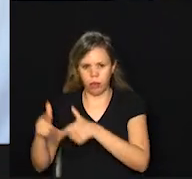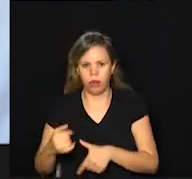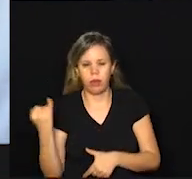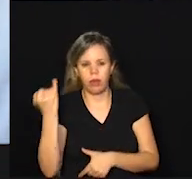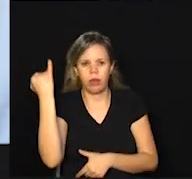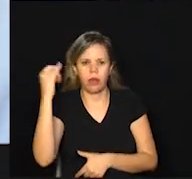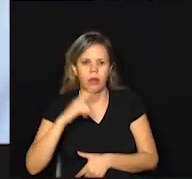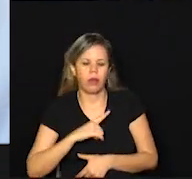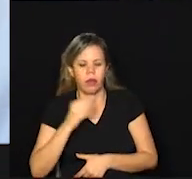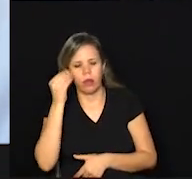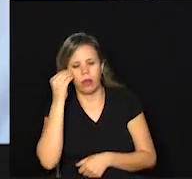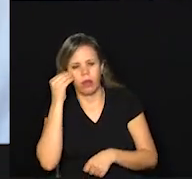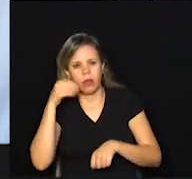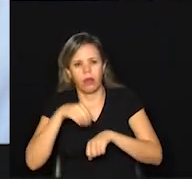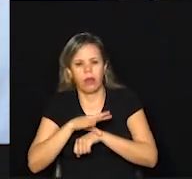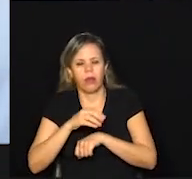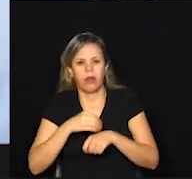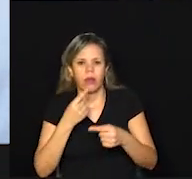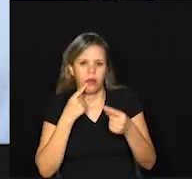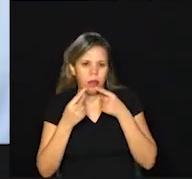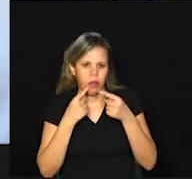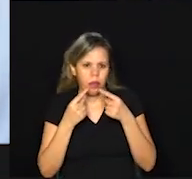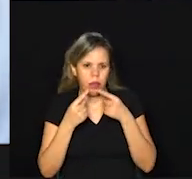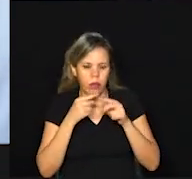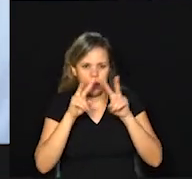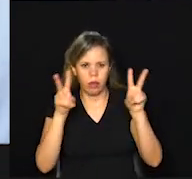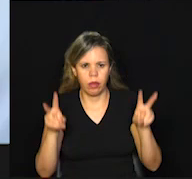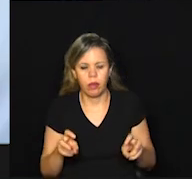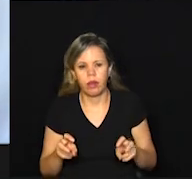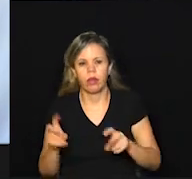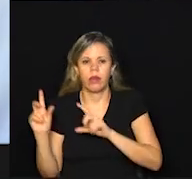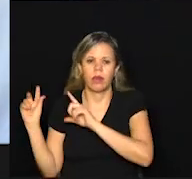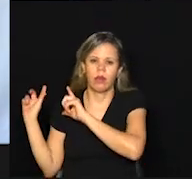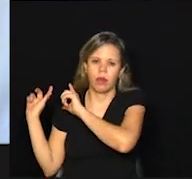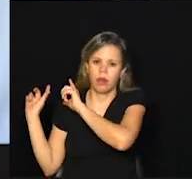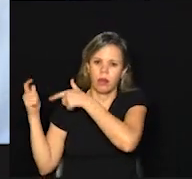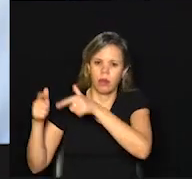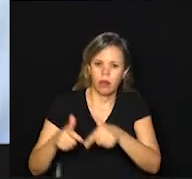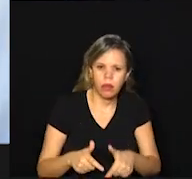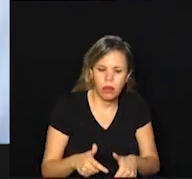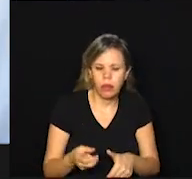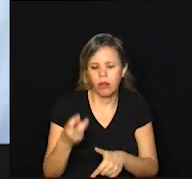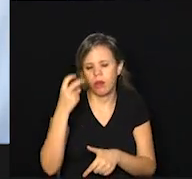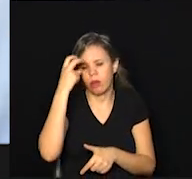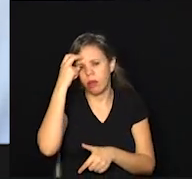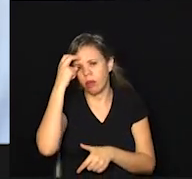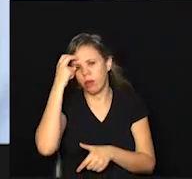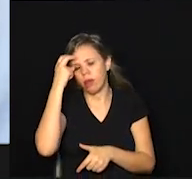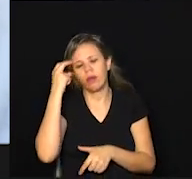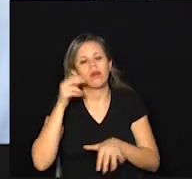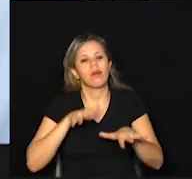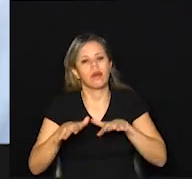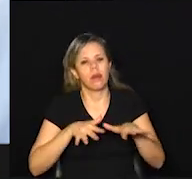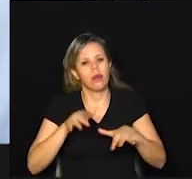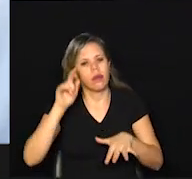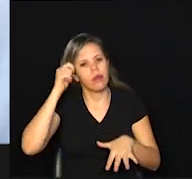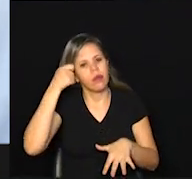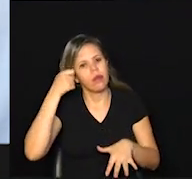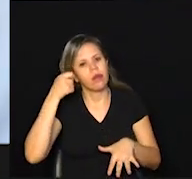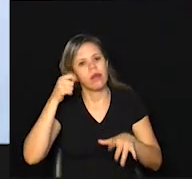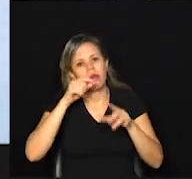que a gente tenta trazer E dialogar a questão da tradição Popular da Cultura do movimento negro